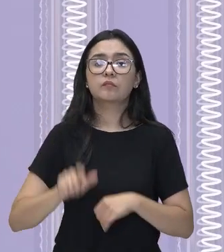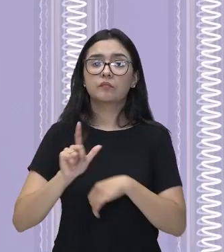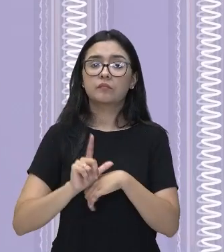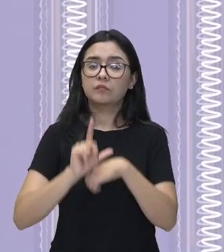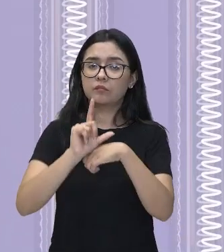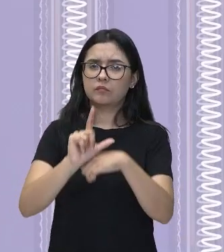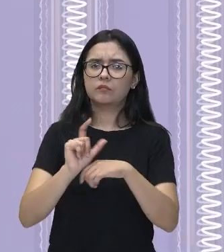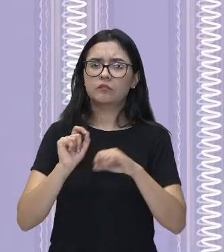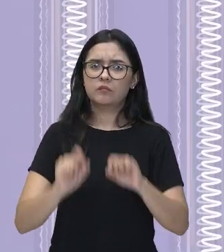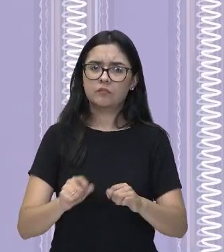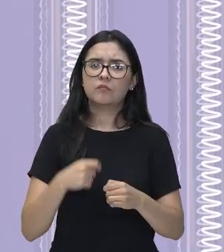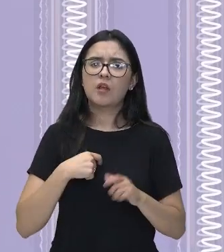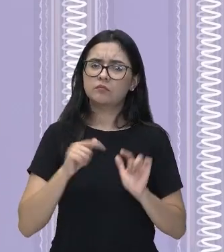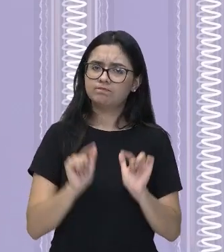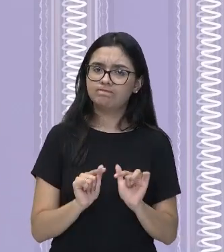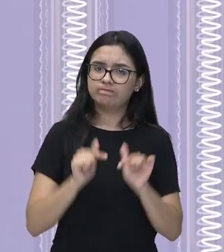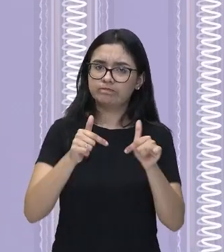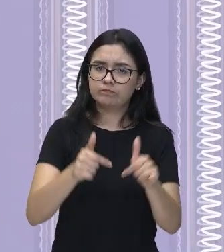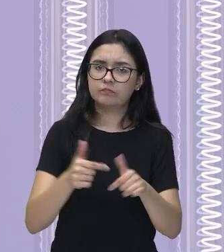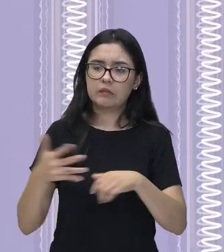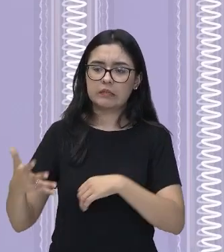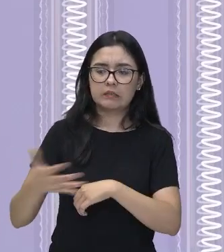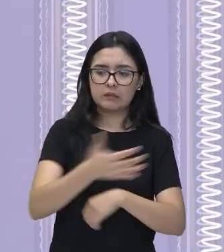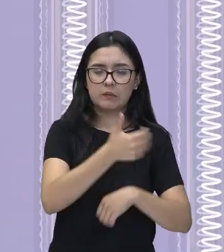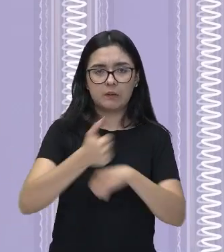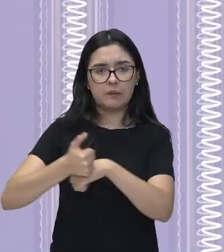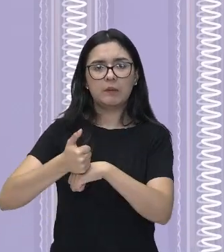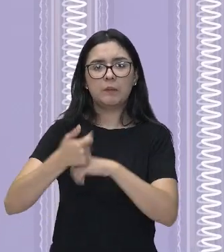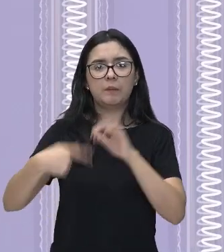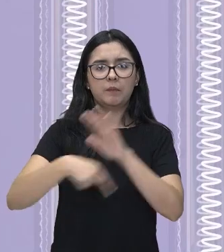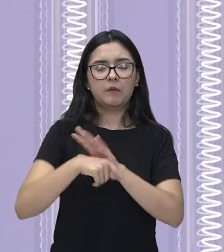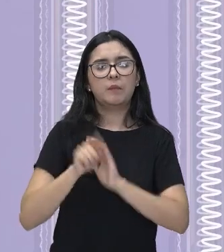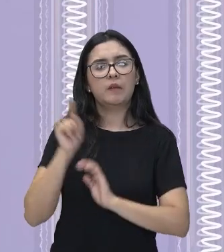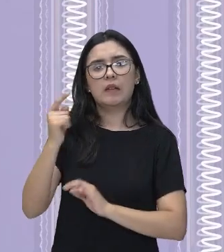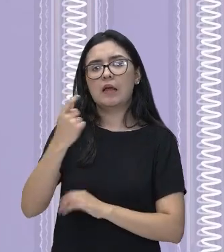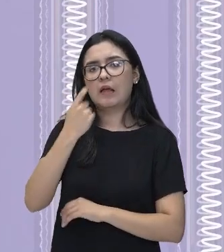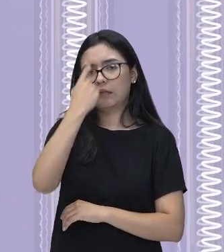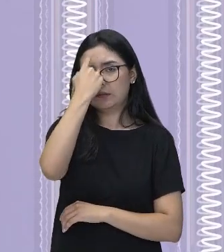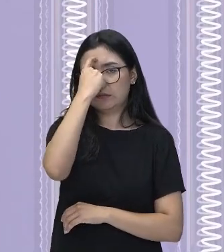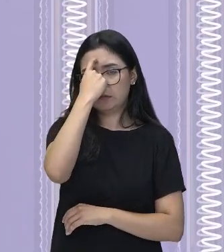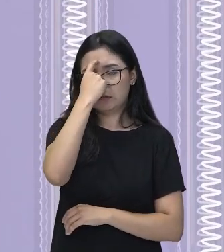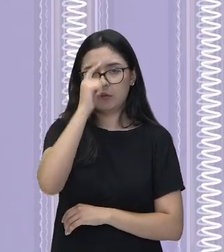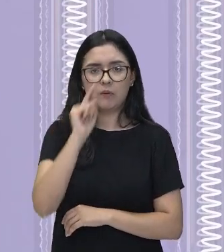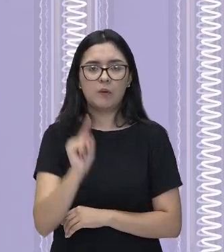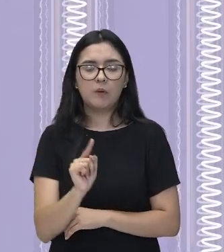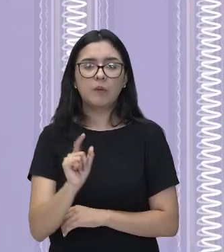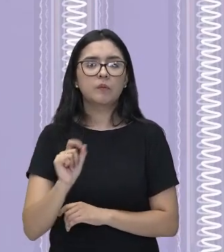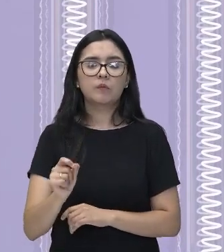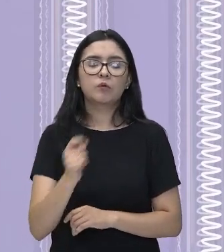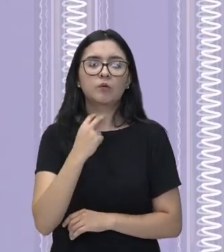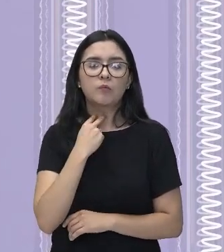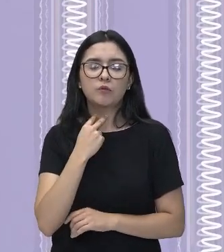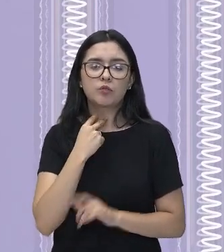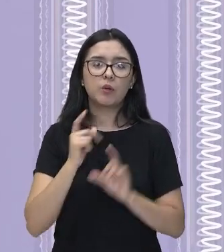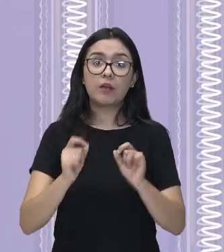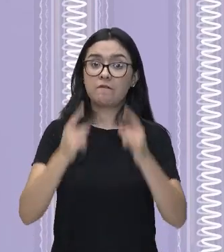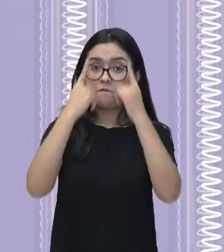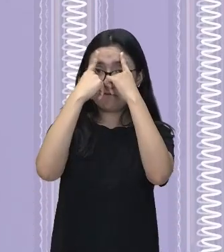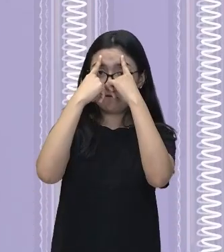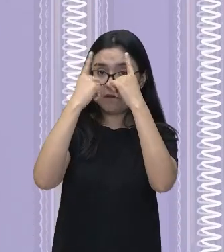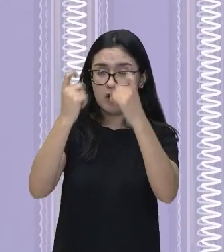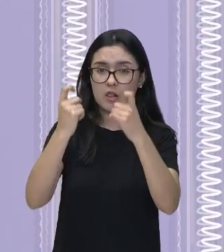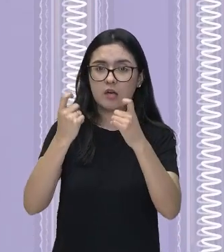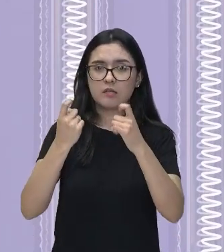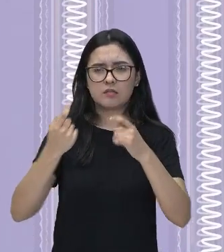à ocupação ali dos colonizadores da Índia, não poderia haver nenhuma forma, nenhum tipo